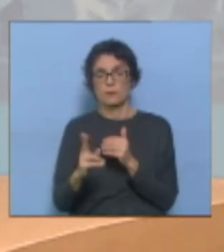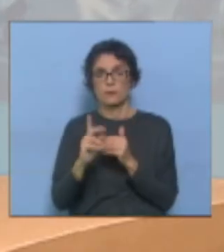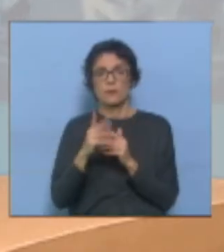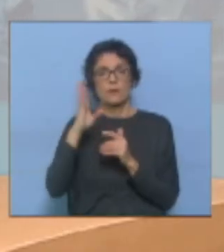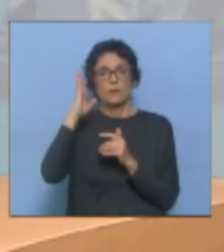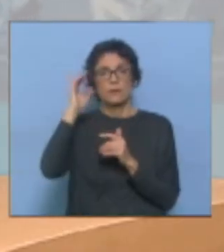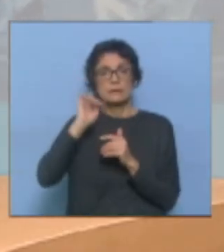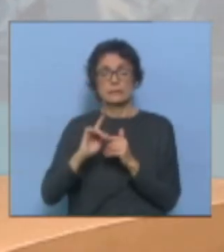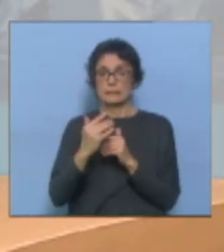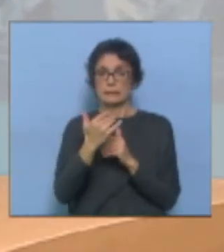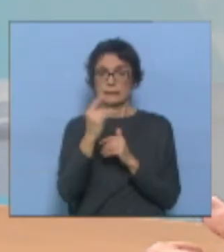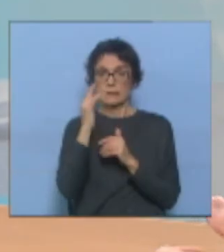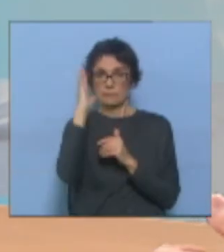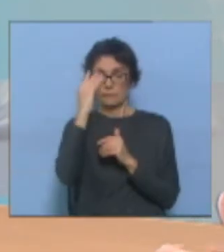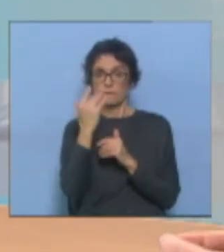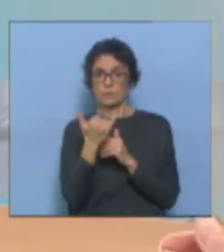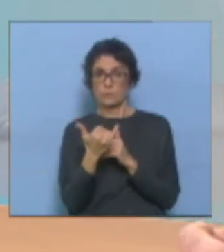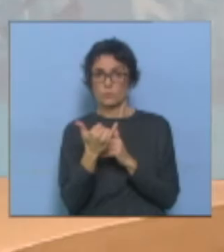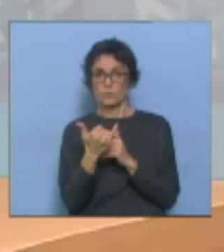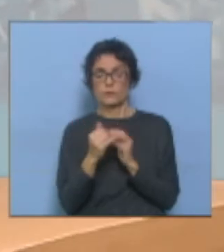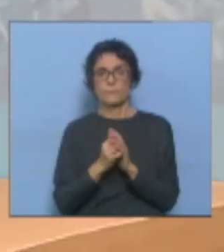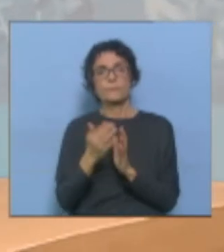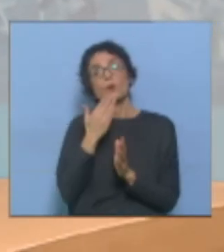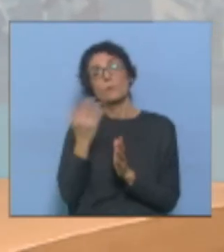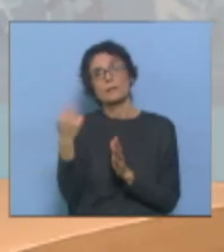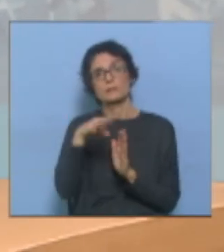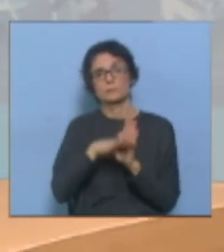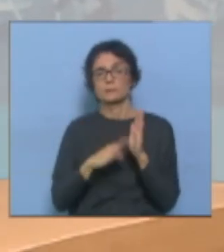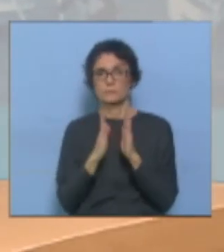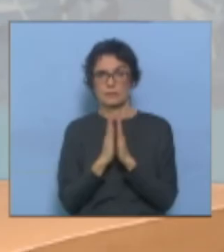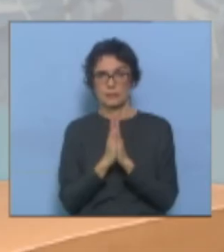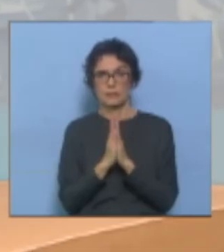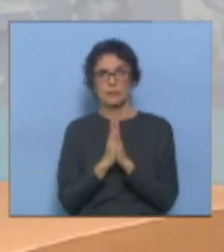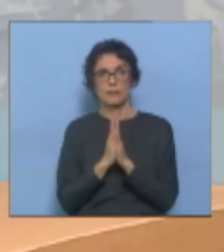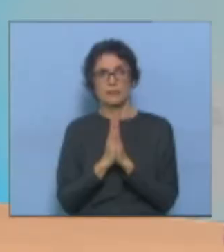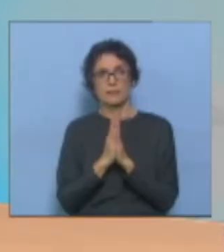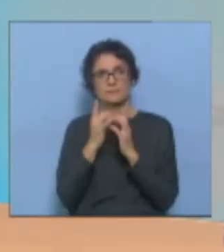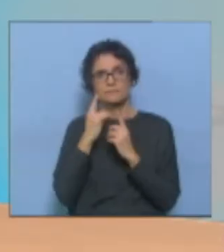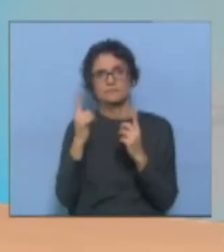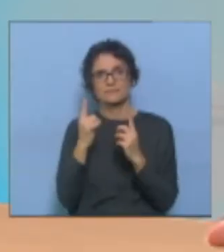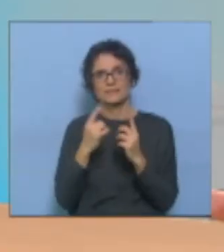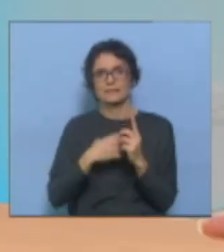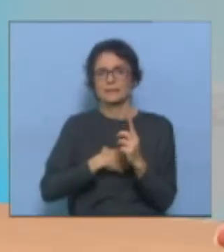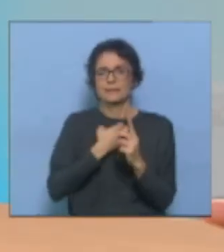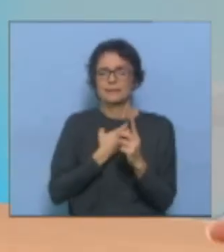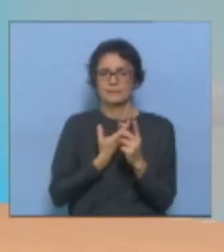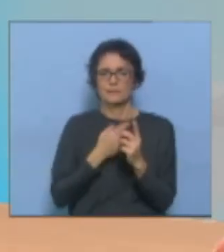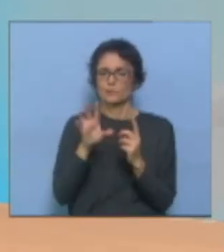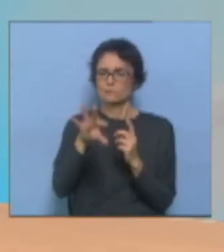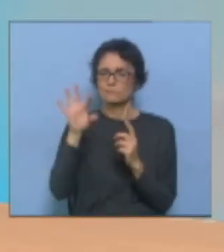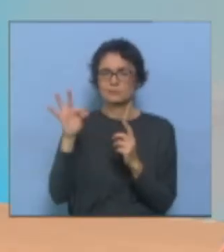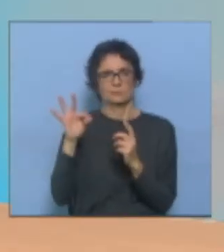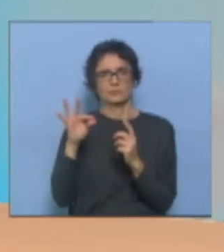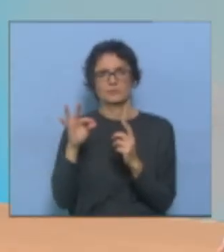fevereiro. Padre Paulo Coelho, agradeço ter estado aqui no programa Eclésia. Muito obrigado. A apresentar este sentido de opções definitivas, não é? Opções